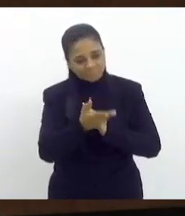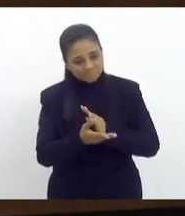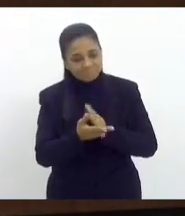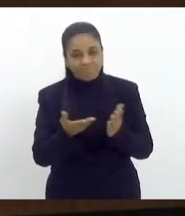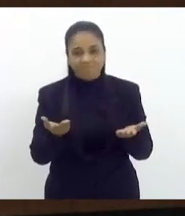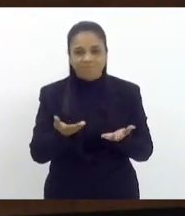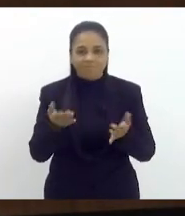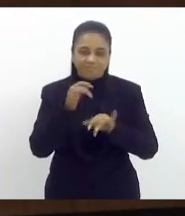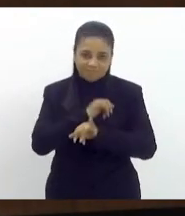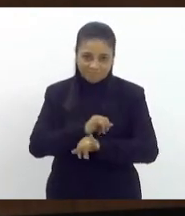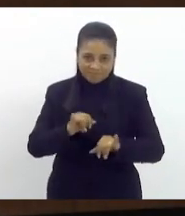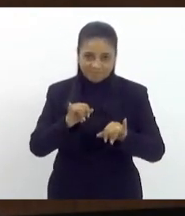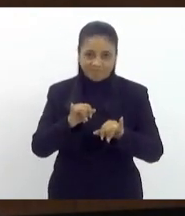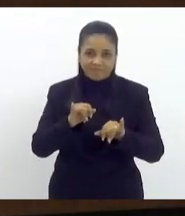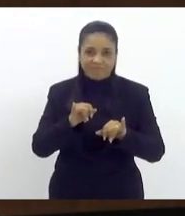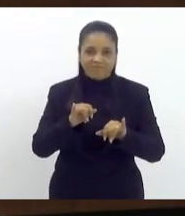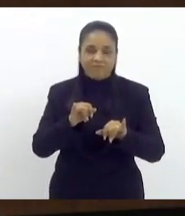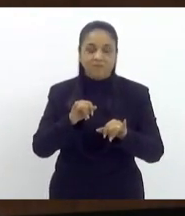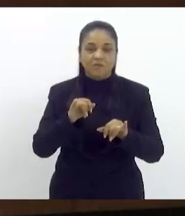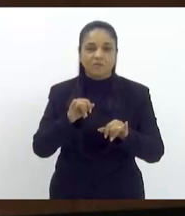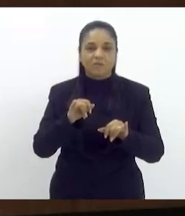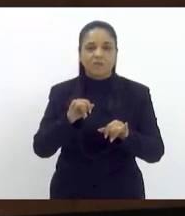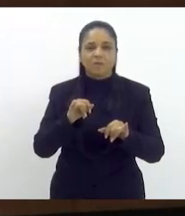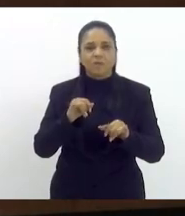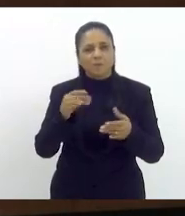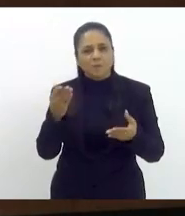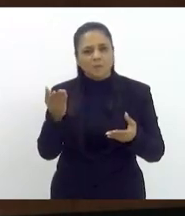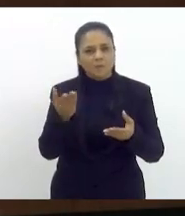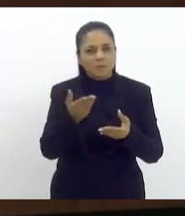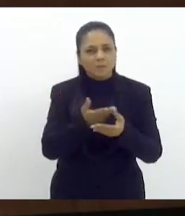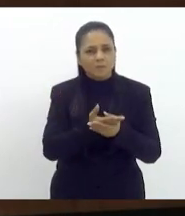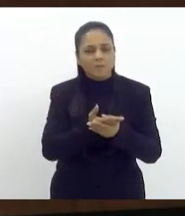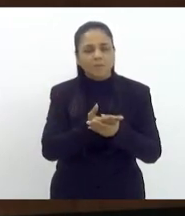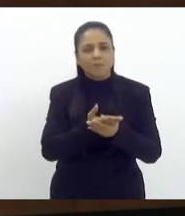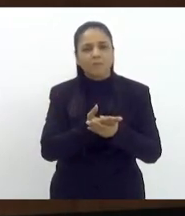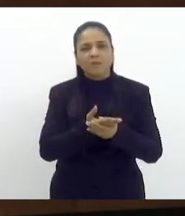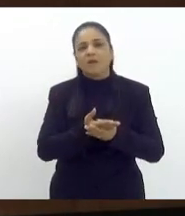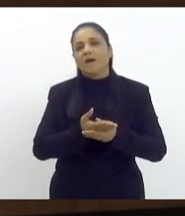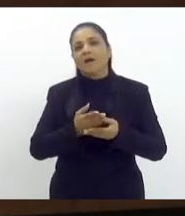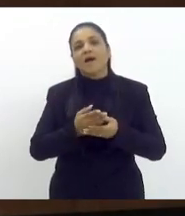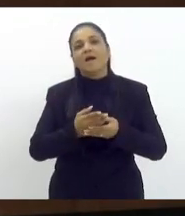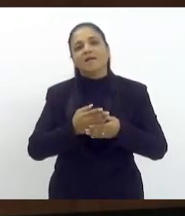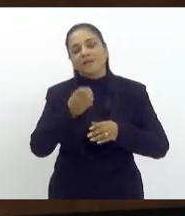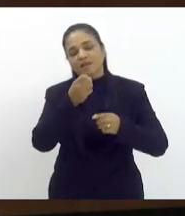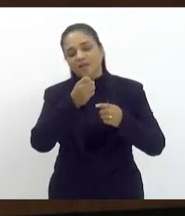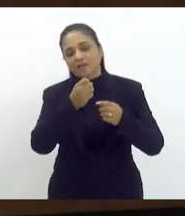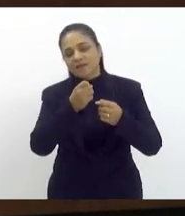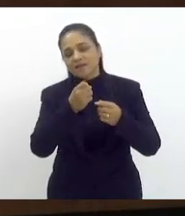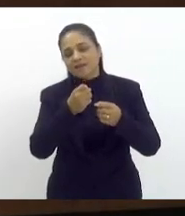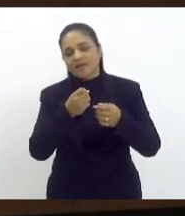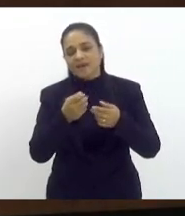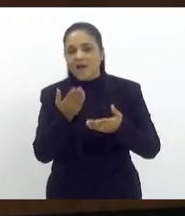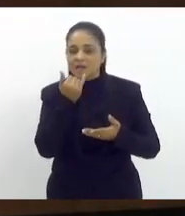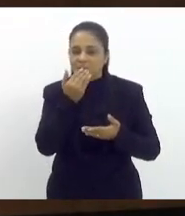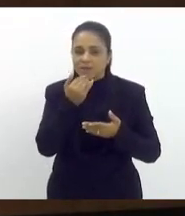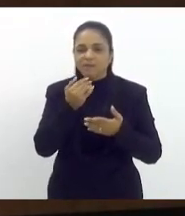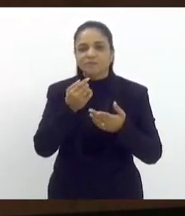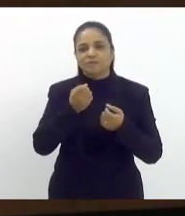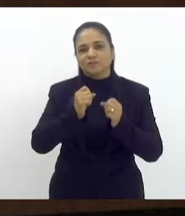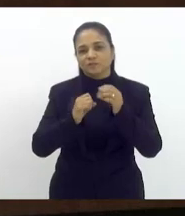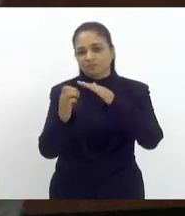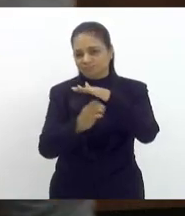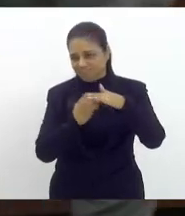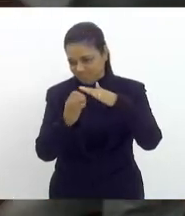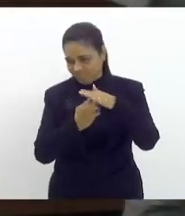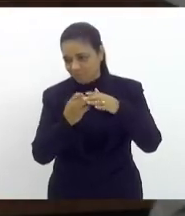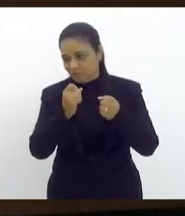que trata de ultraprocessados nas cantinas das escolas muito embora a câmara do rio tem aprovado